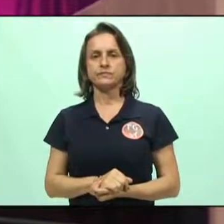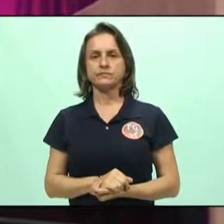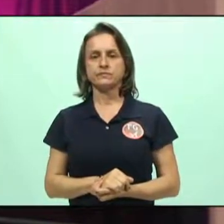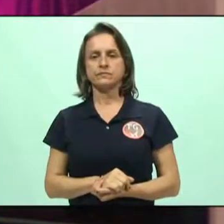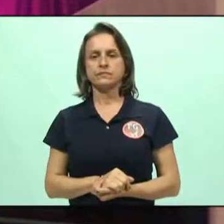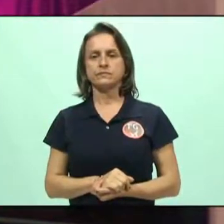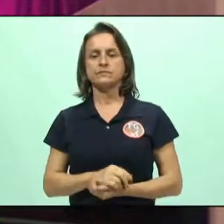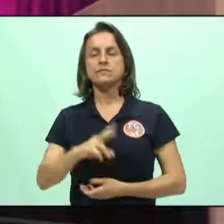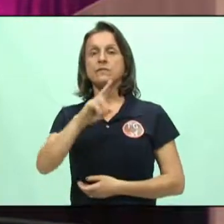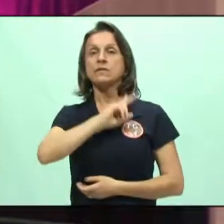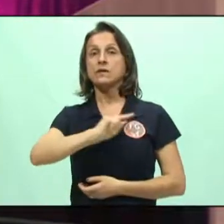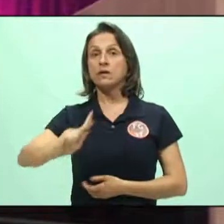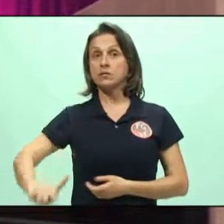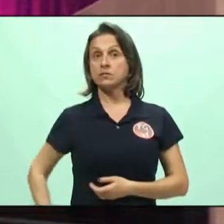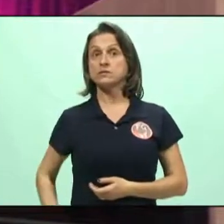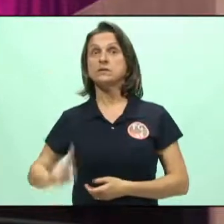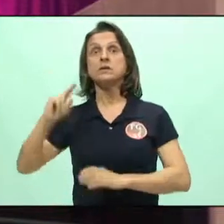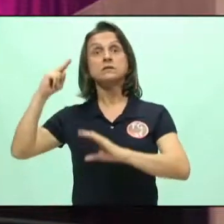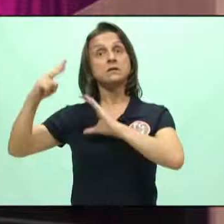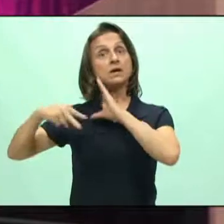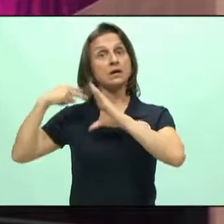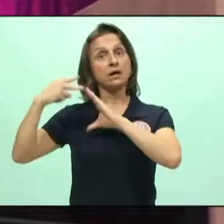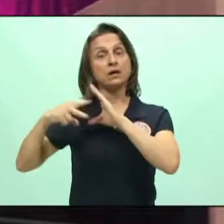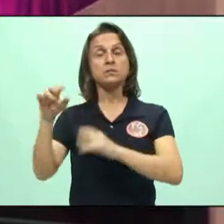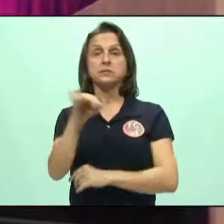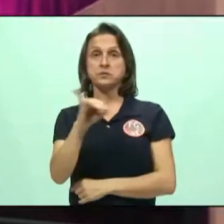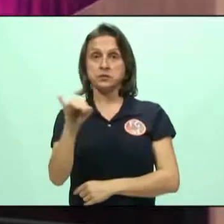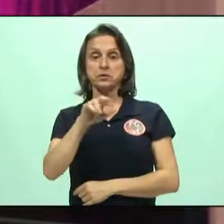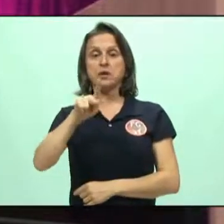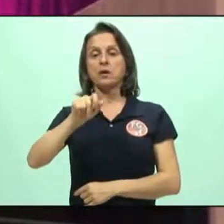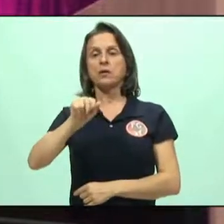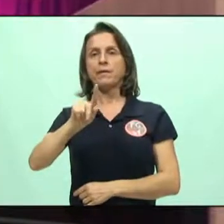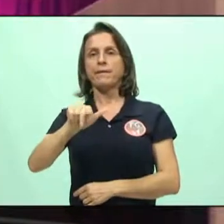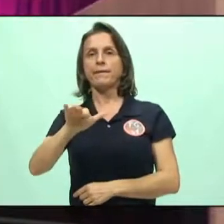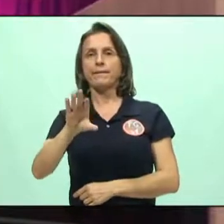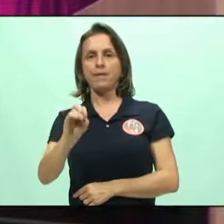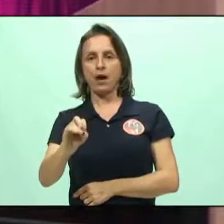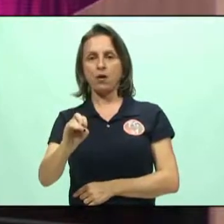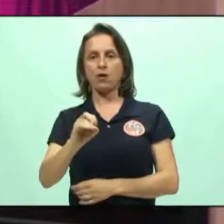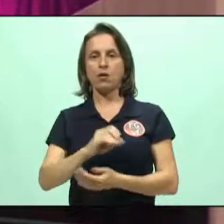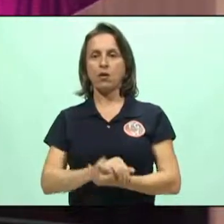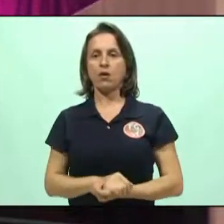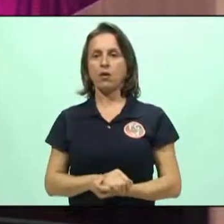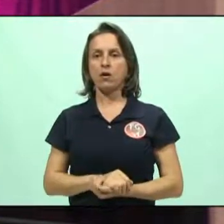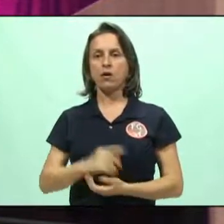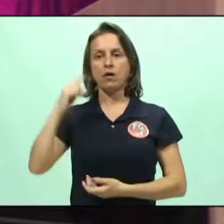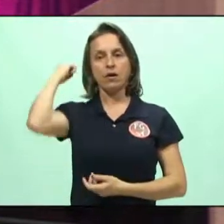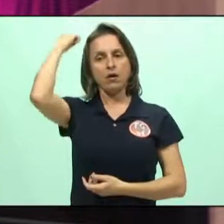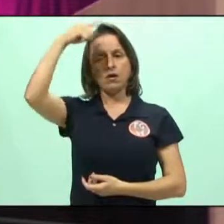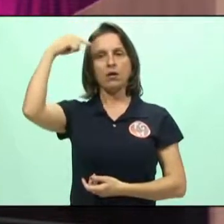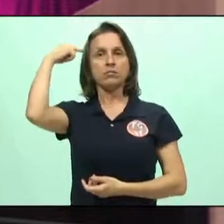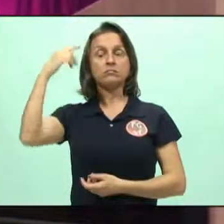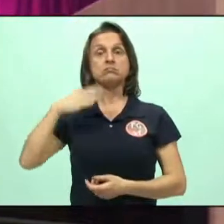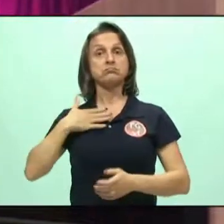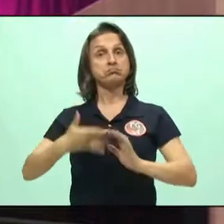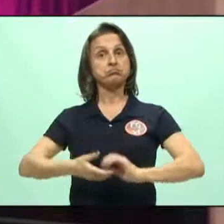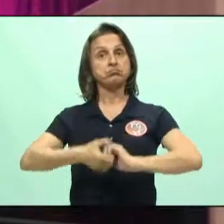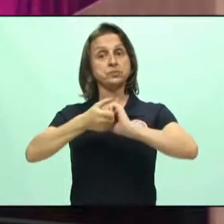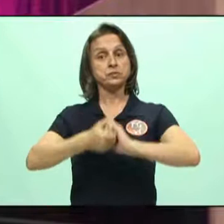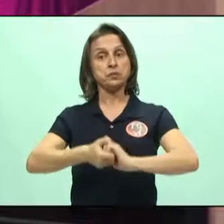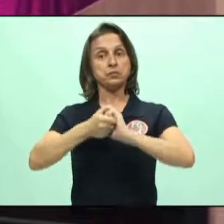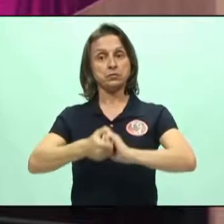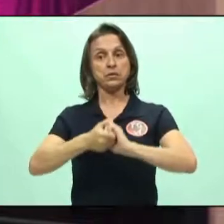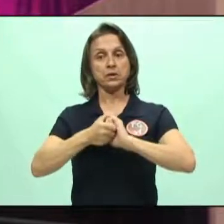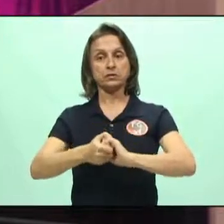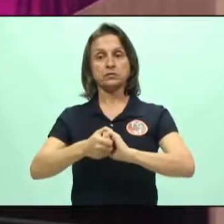presidente da Câmara de Vereadores de Itajaí senhor Paulo Manoel Vicente com meus cordiais comprimentos